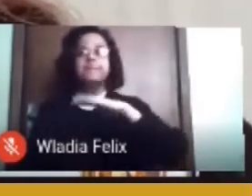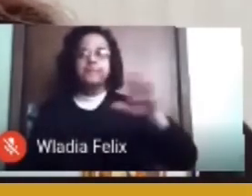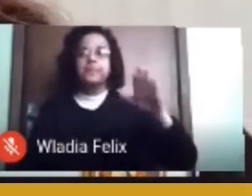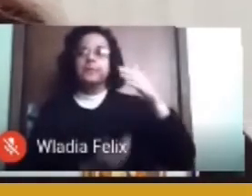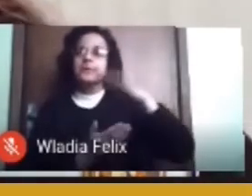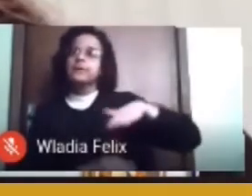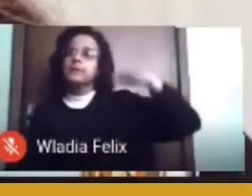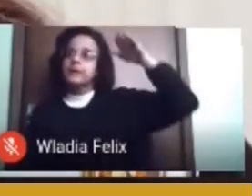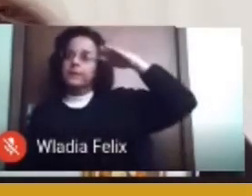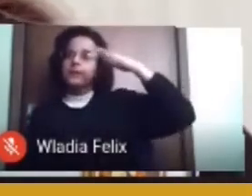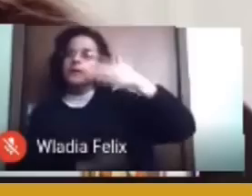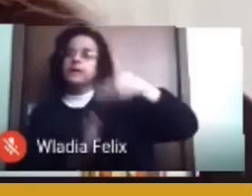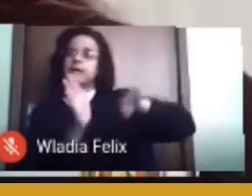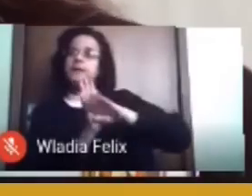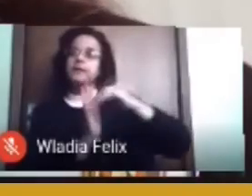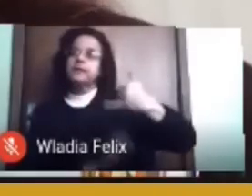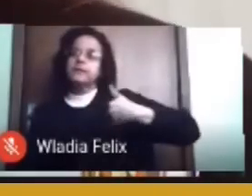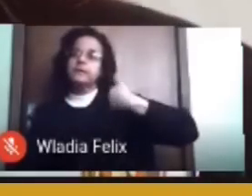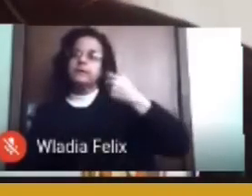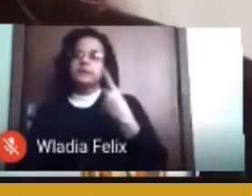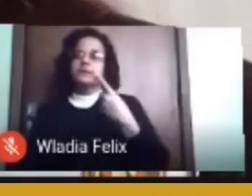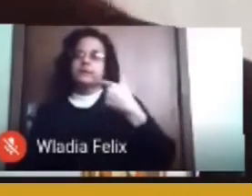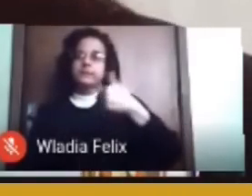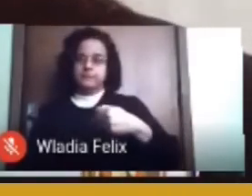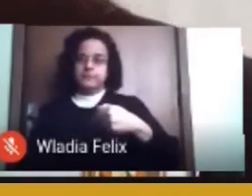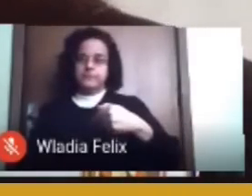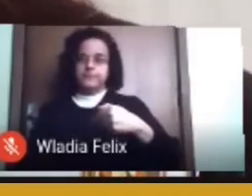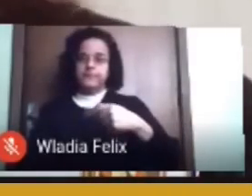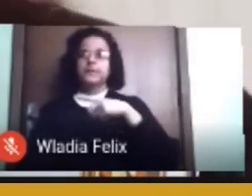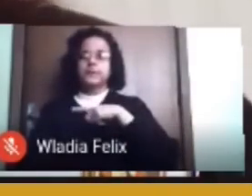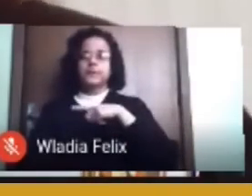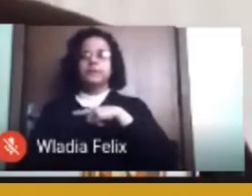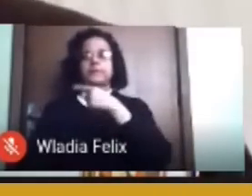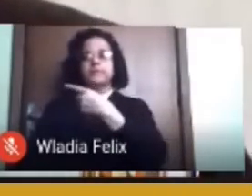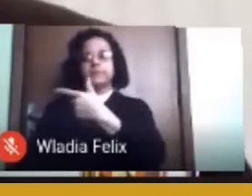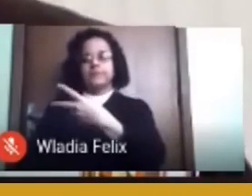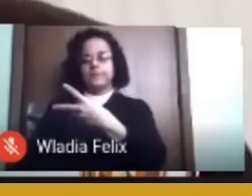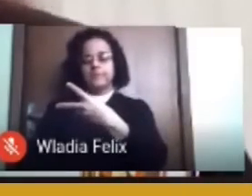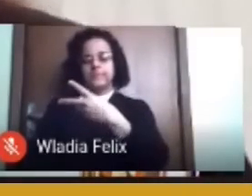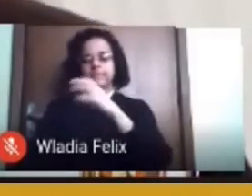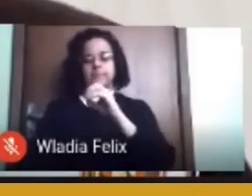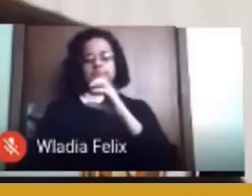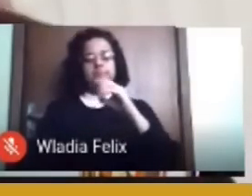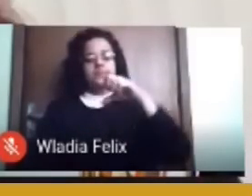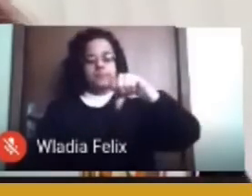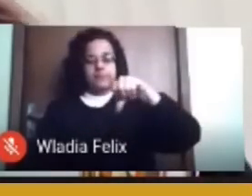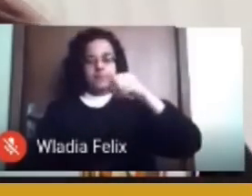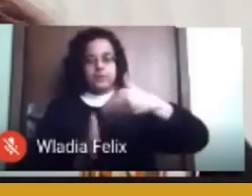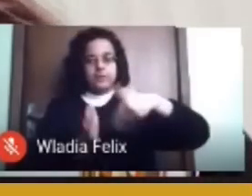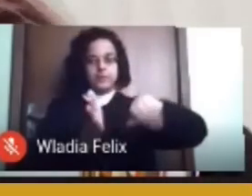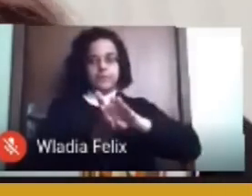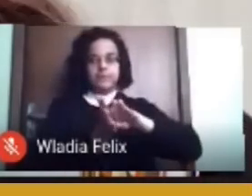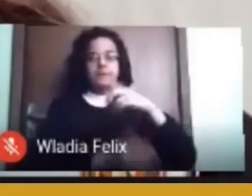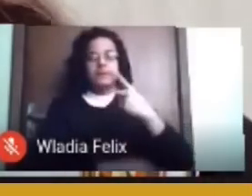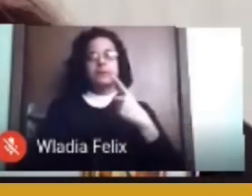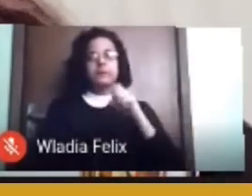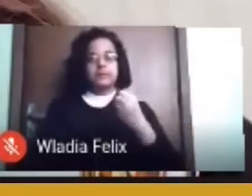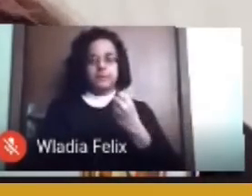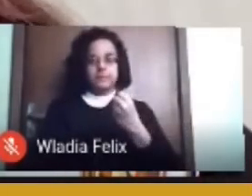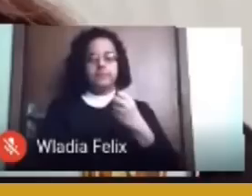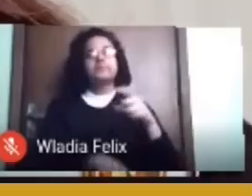2009 a 2018. Também, a fonte também é o Sinam e também da Secretaria Municipal de Saúde, aqui do